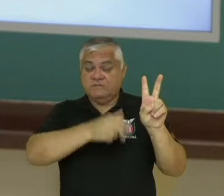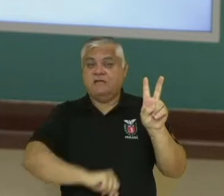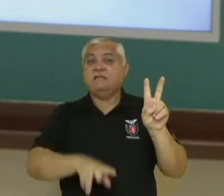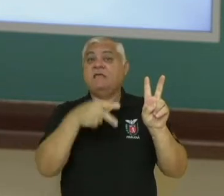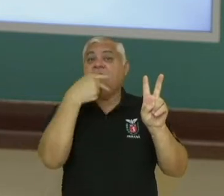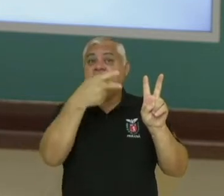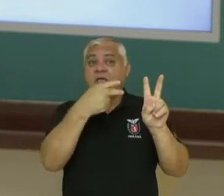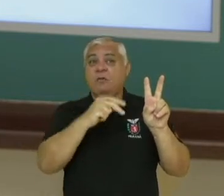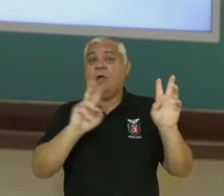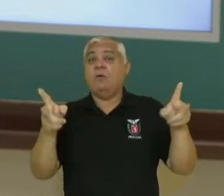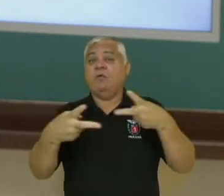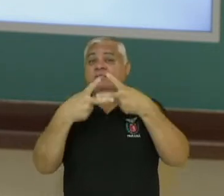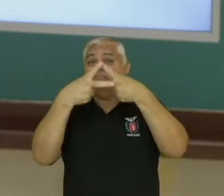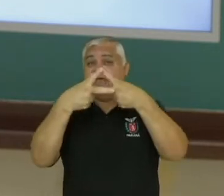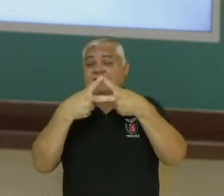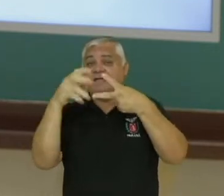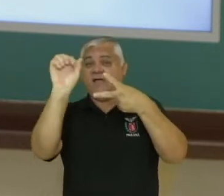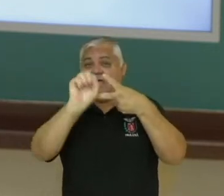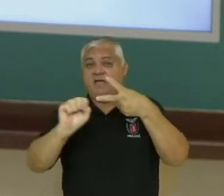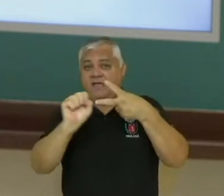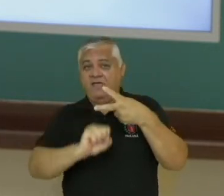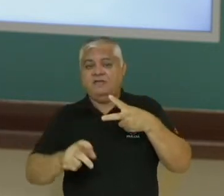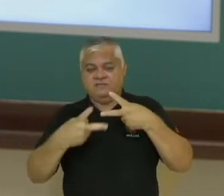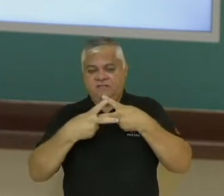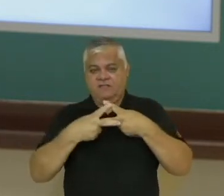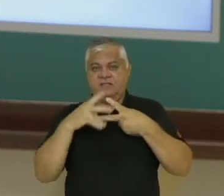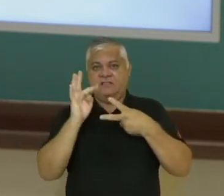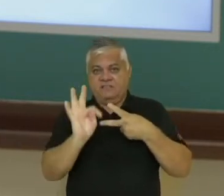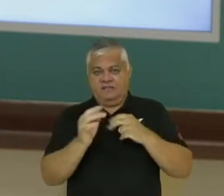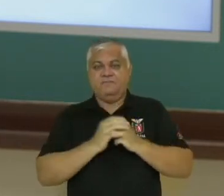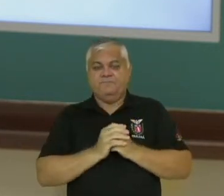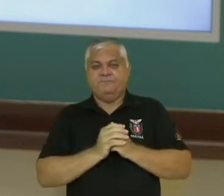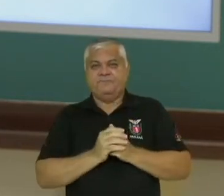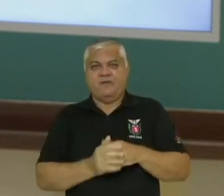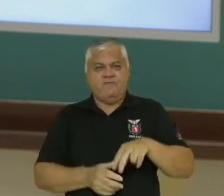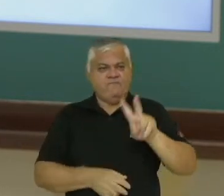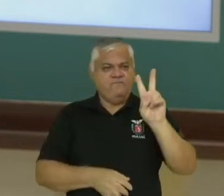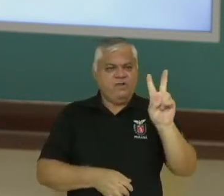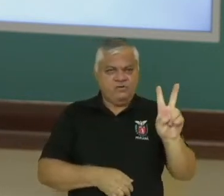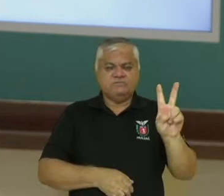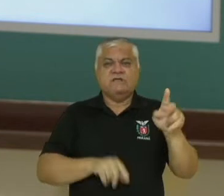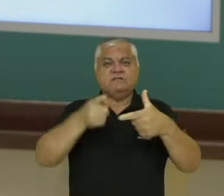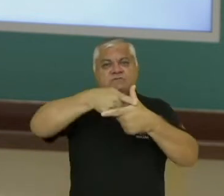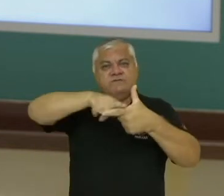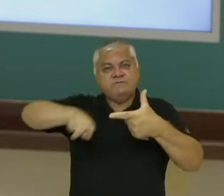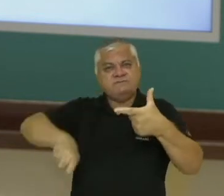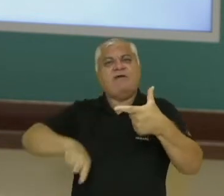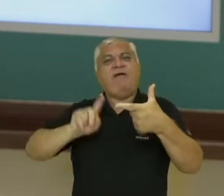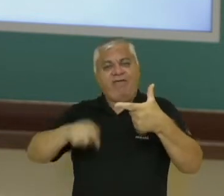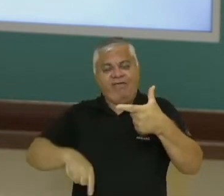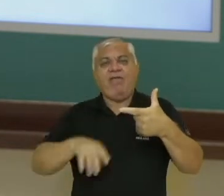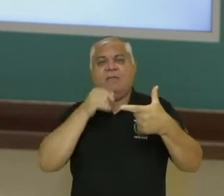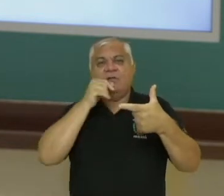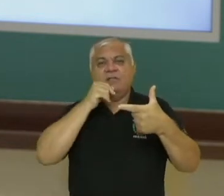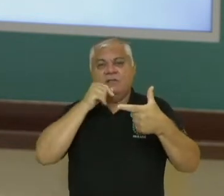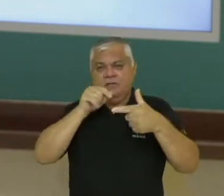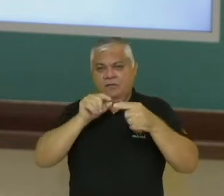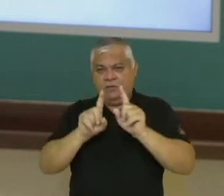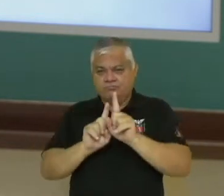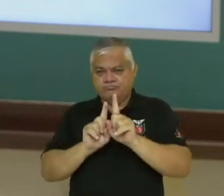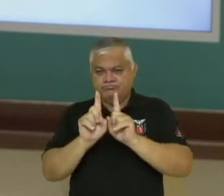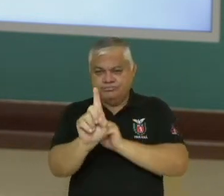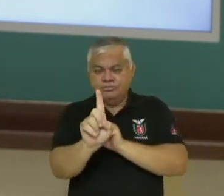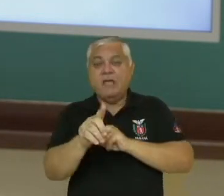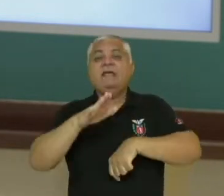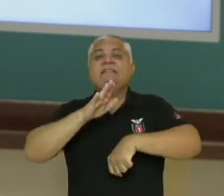a ΔS sobre ΔT, ou seja, a velocidade ela é uma divisão entre o deslocamento pelo